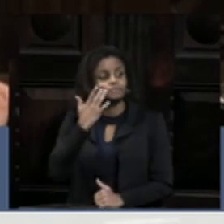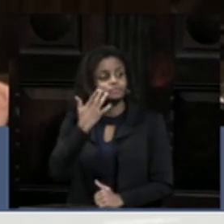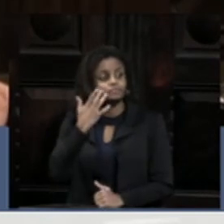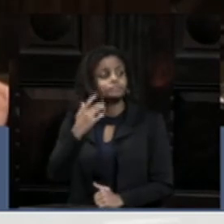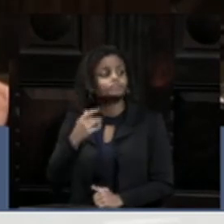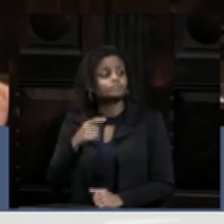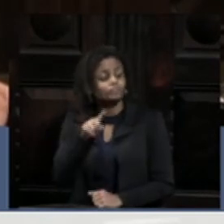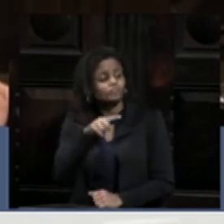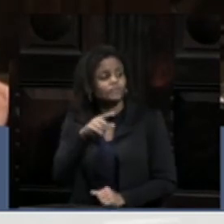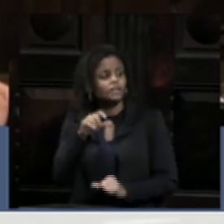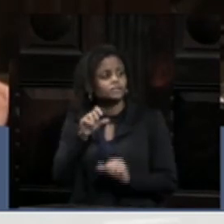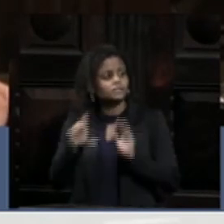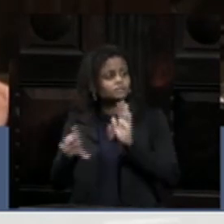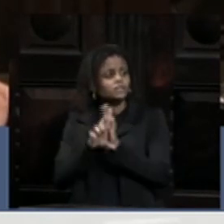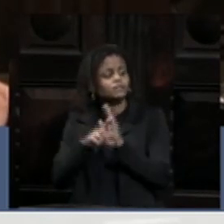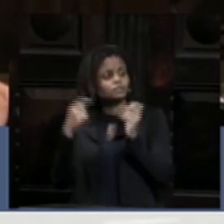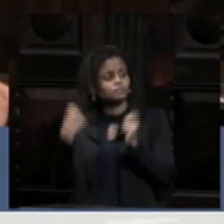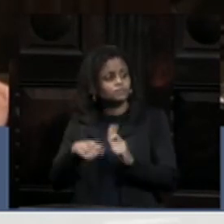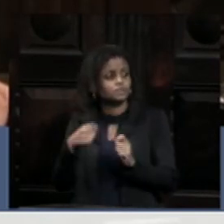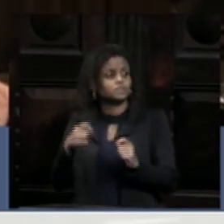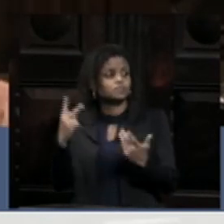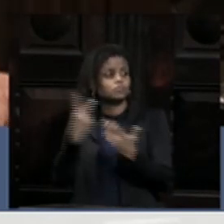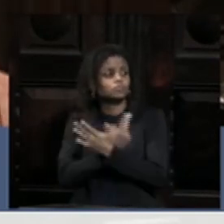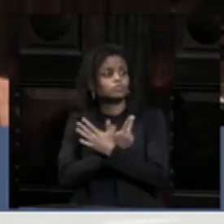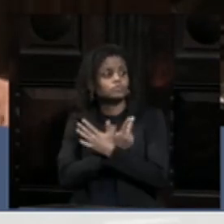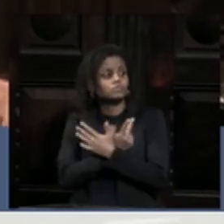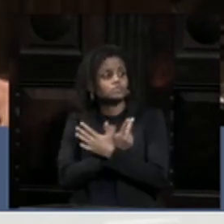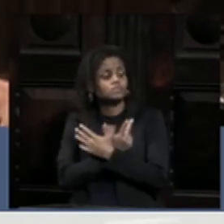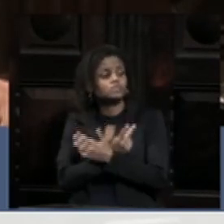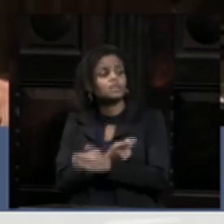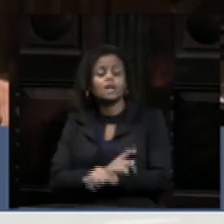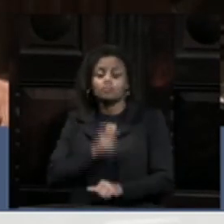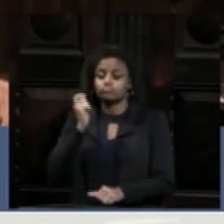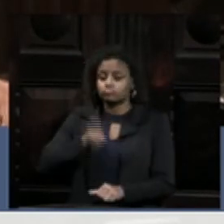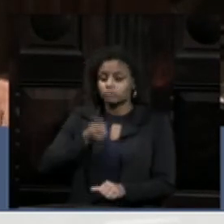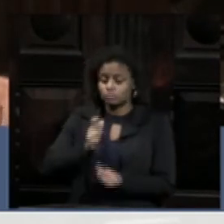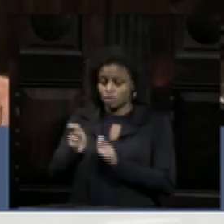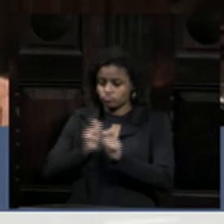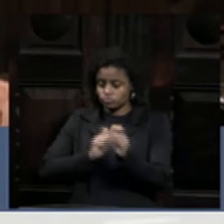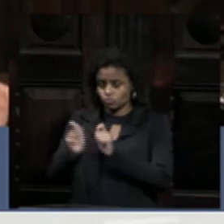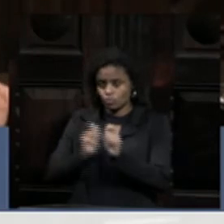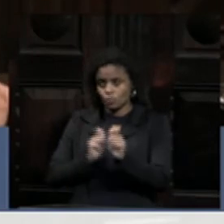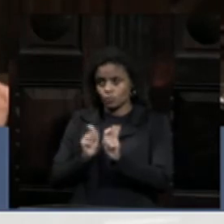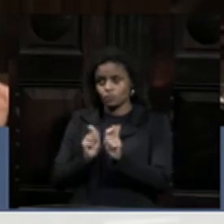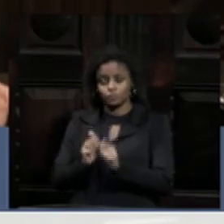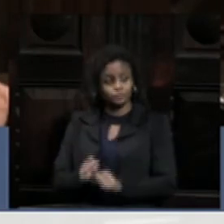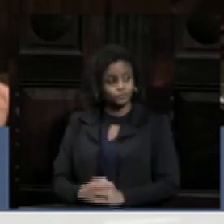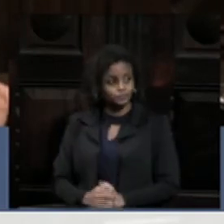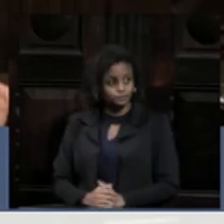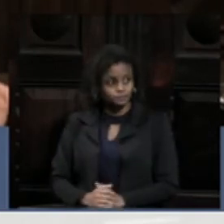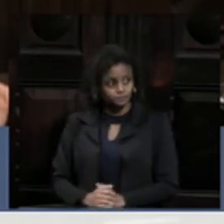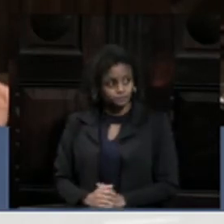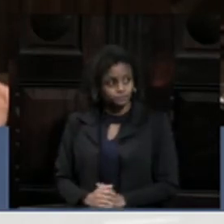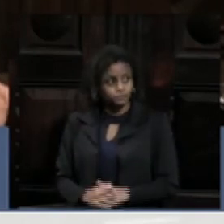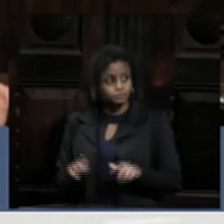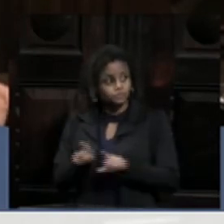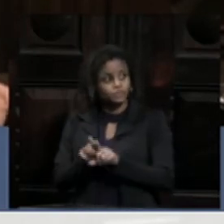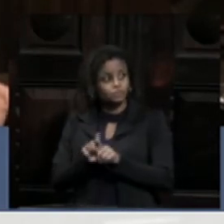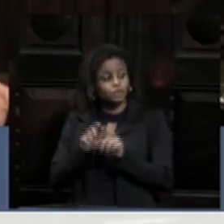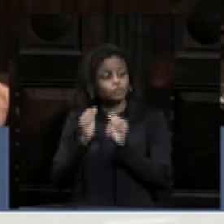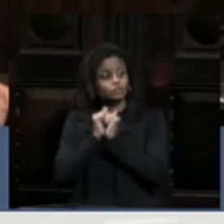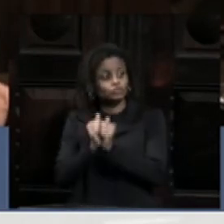que ocorrer via Tribunal de Contas da União em parceria